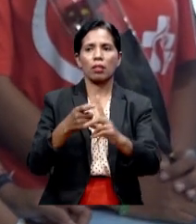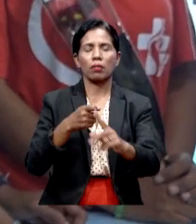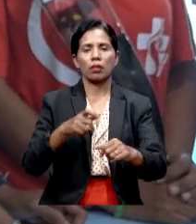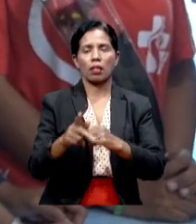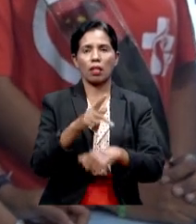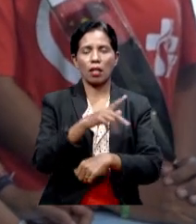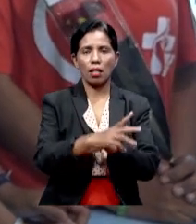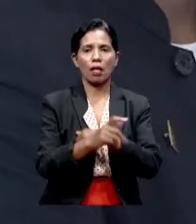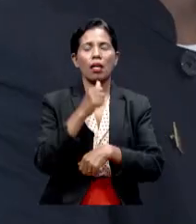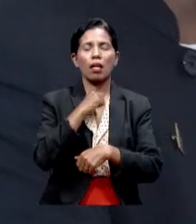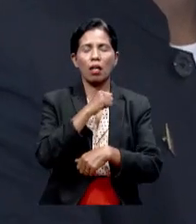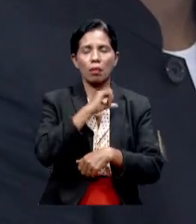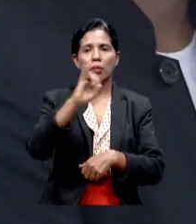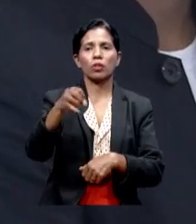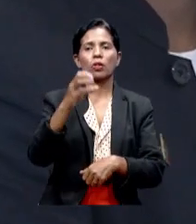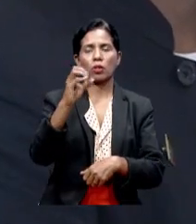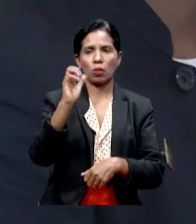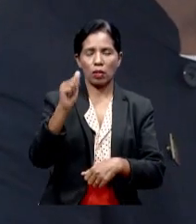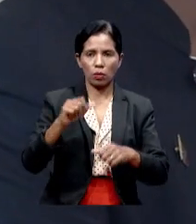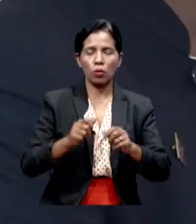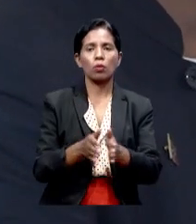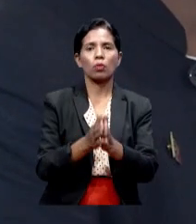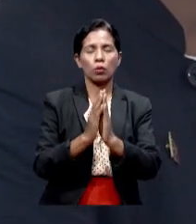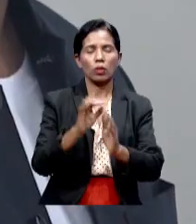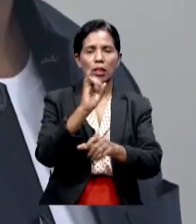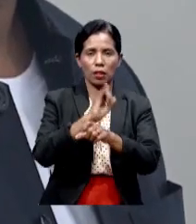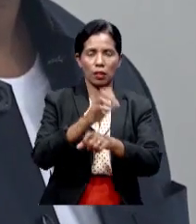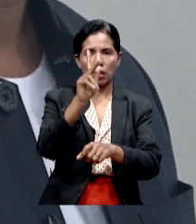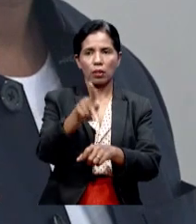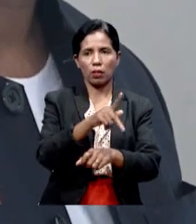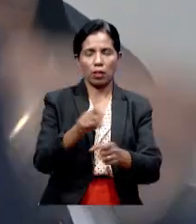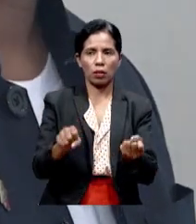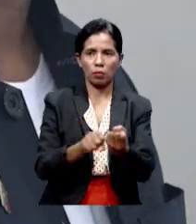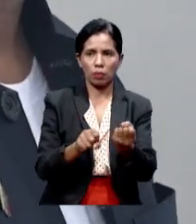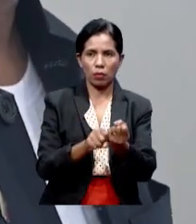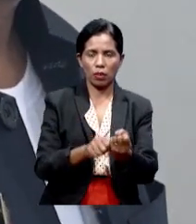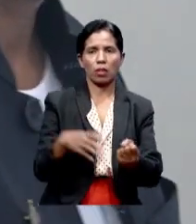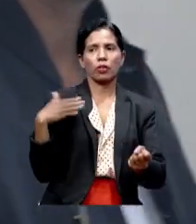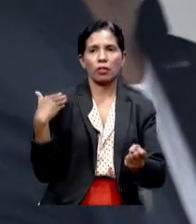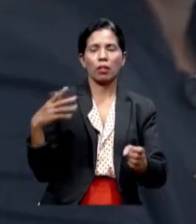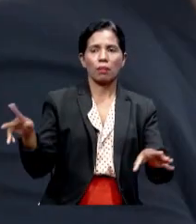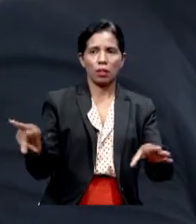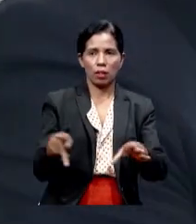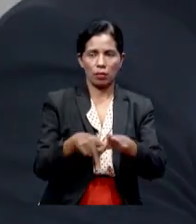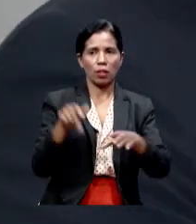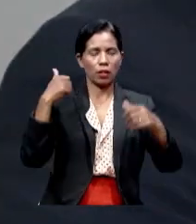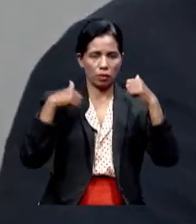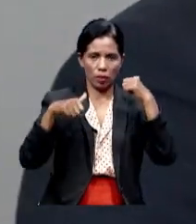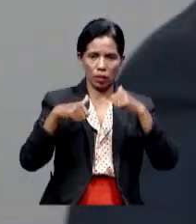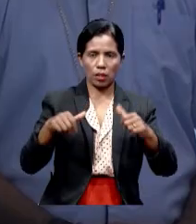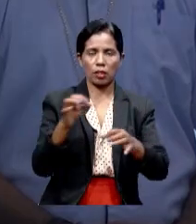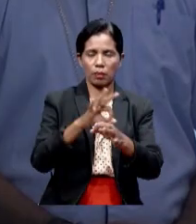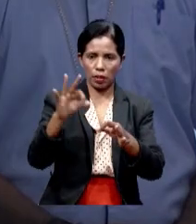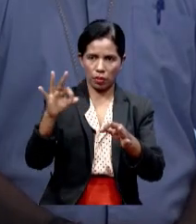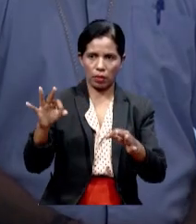Soares, Rússia Igreja Católica, a continua apoio jovem Sira, onde participa em atividade espiritual. Rússia na